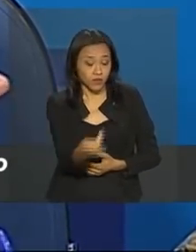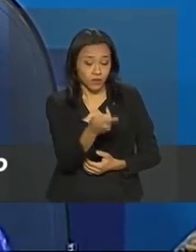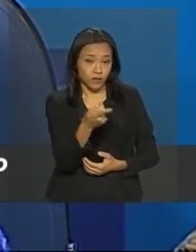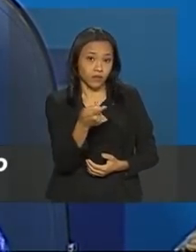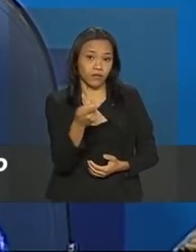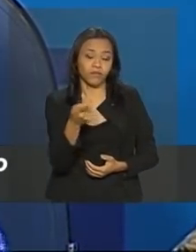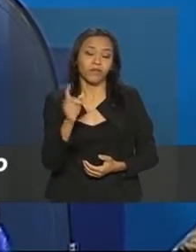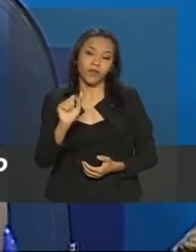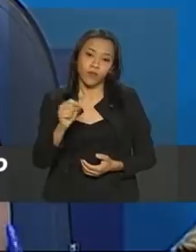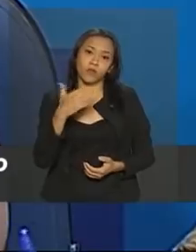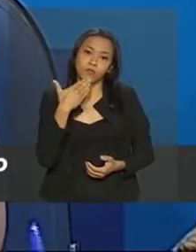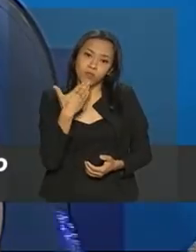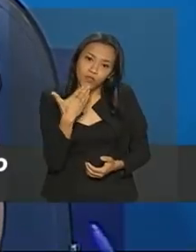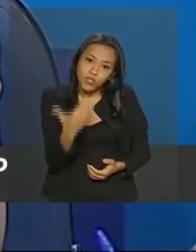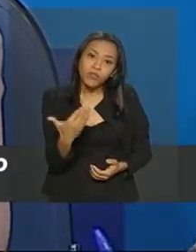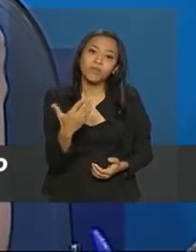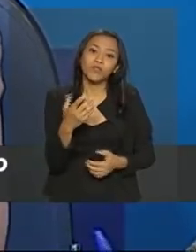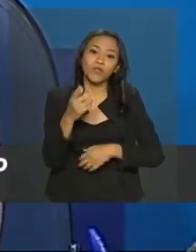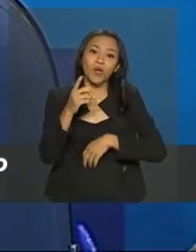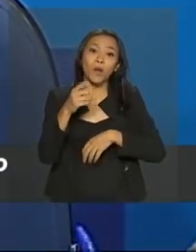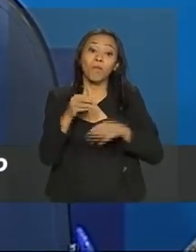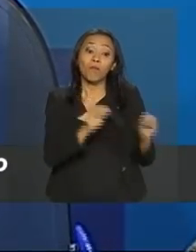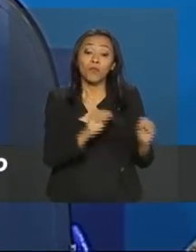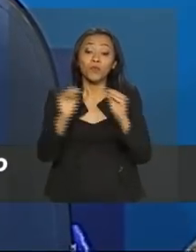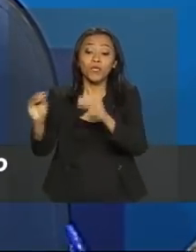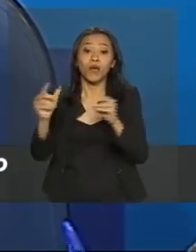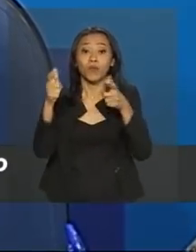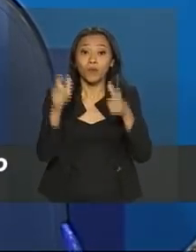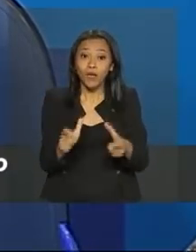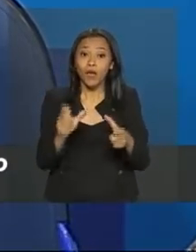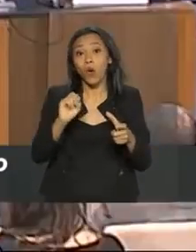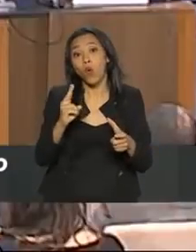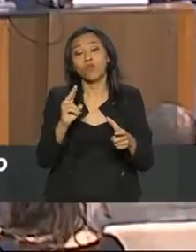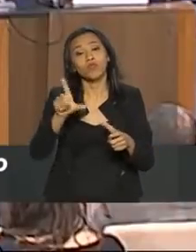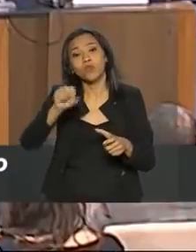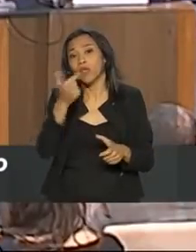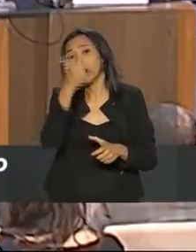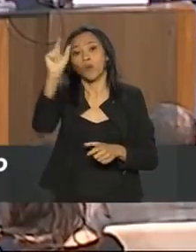previamente nós pedimos para mudar o local hoje a data